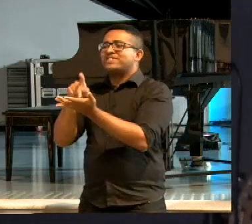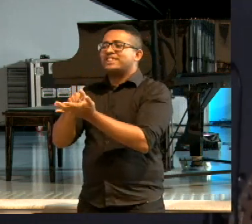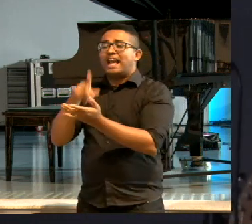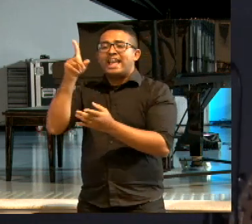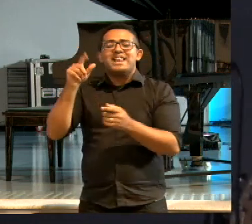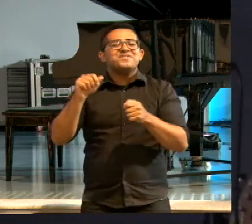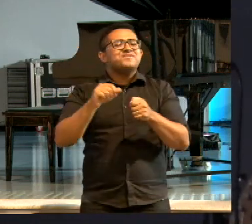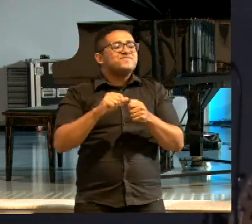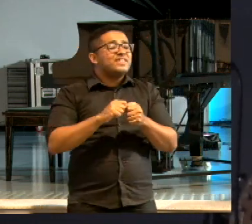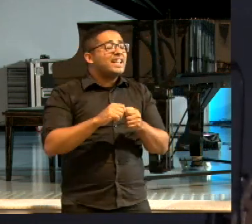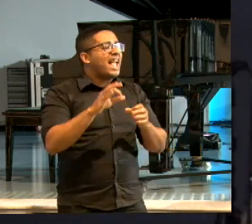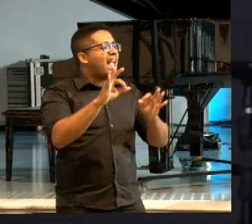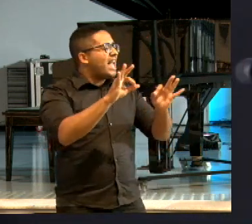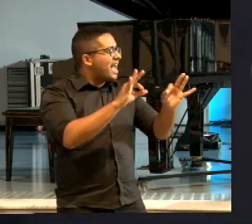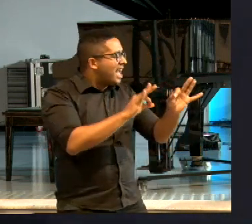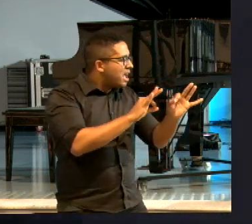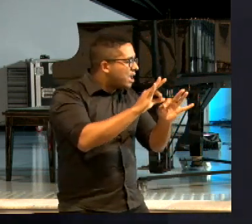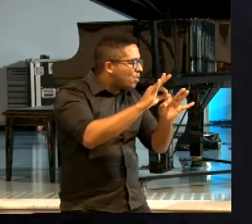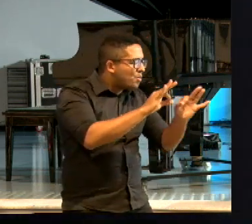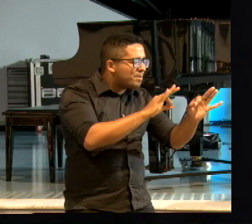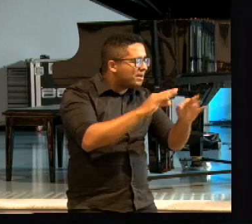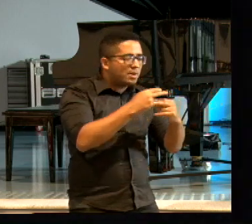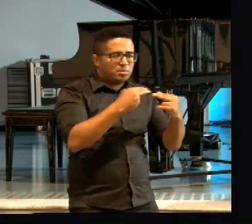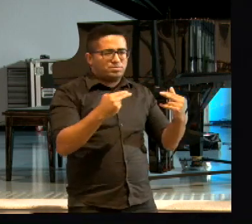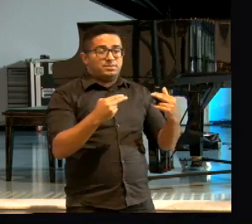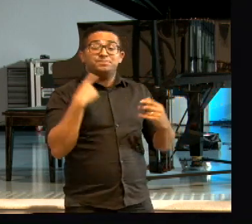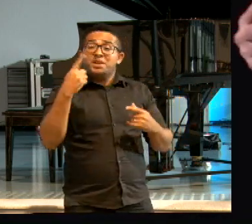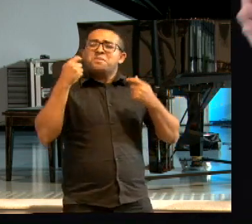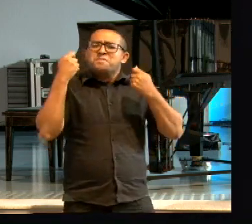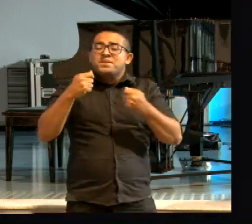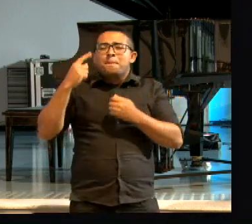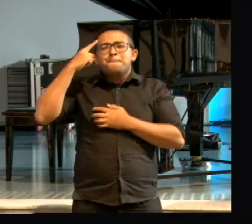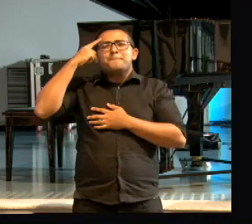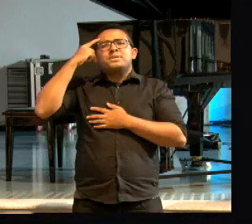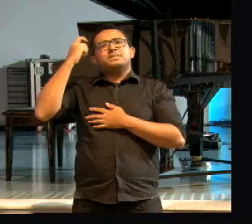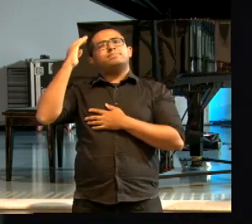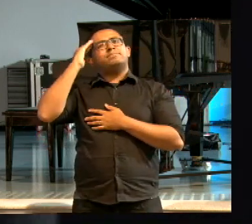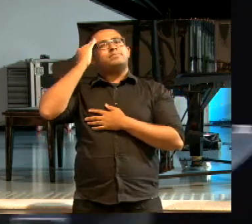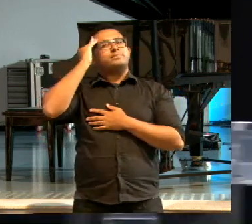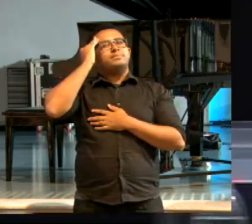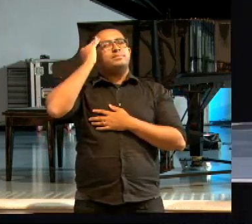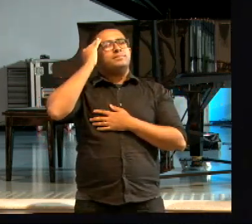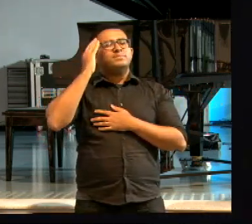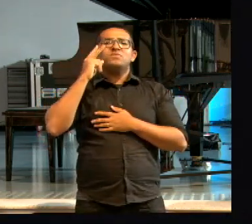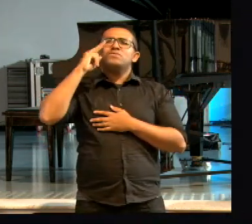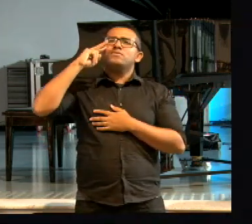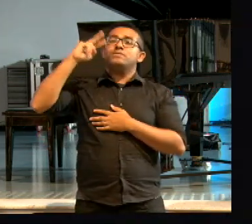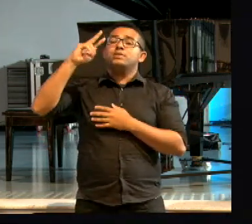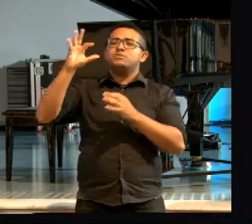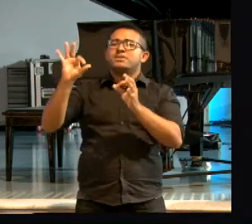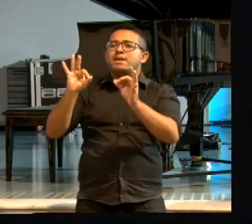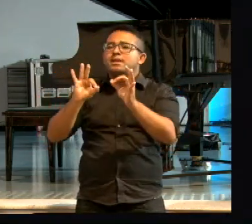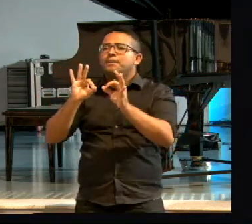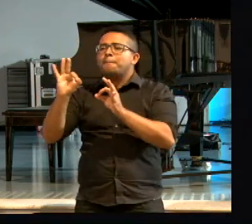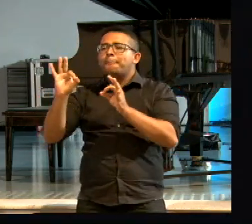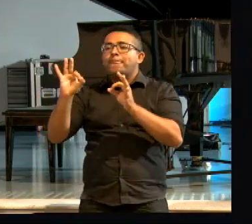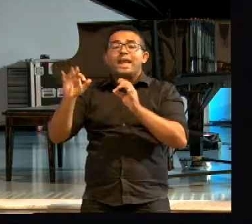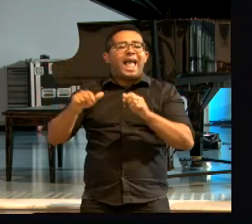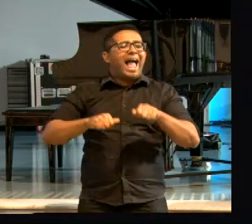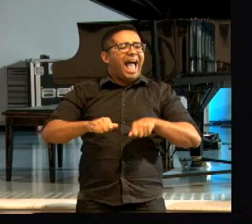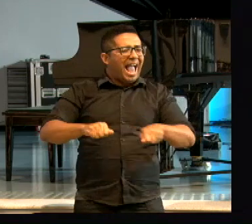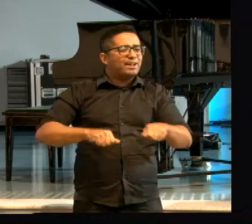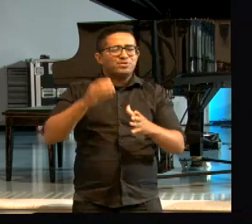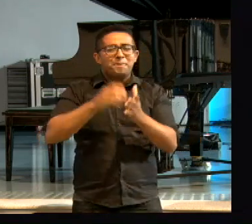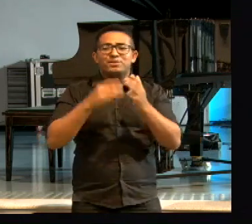ele contribuiu com a restauração de algo. E nós precisamos pensar e entender essa visão de restauração. Em Atos, no